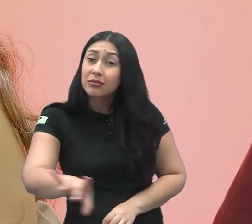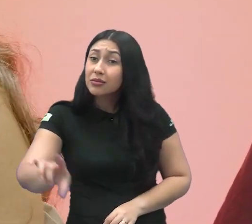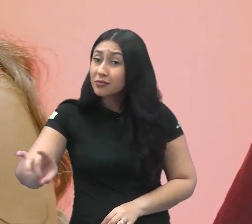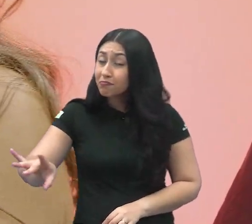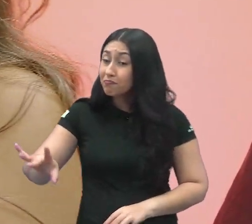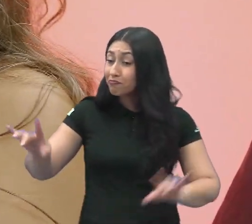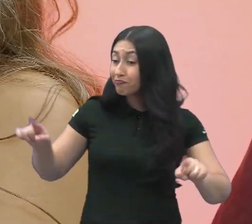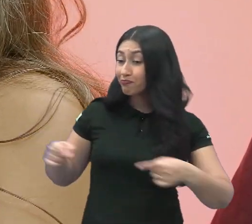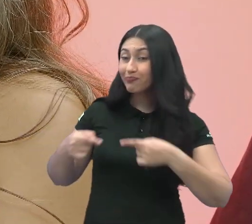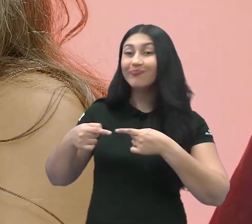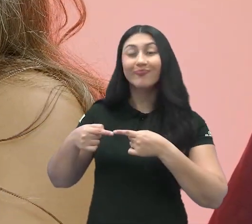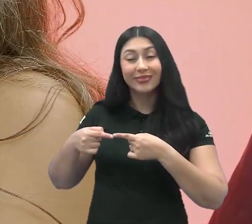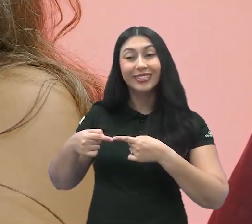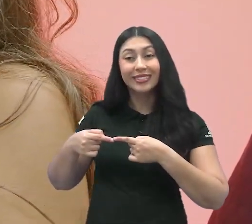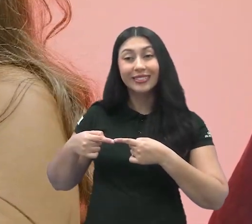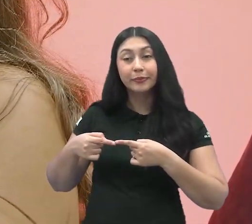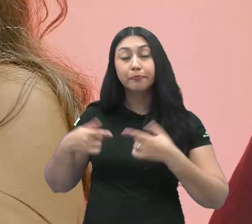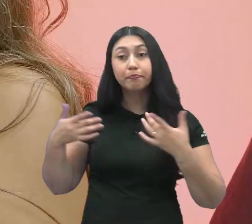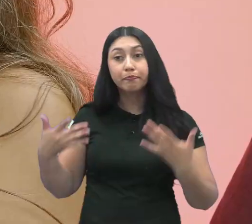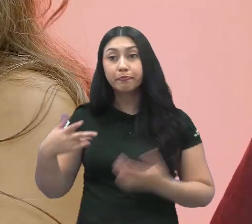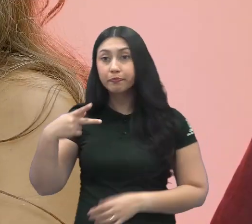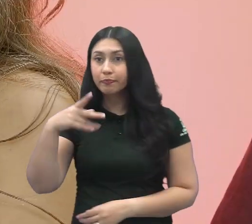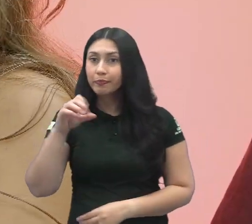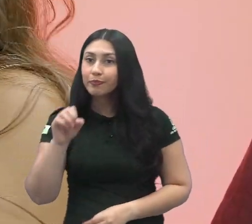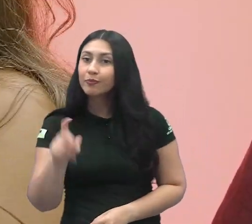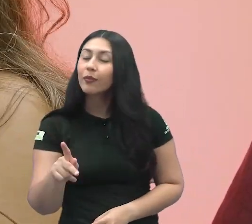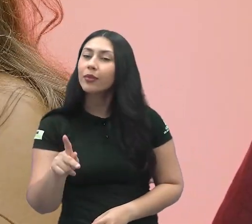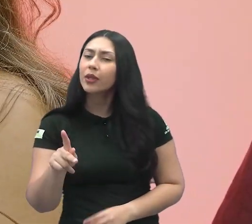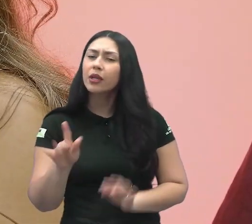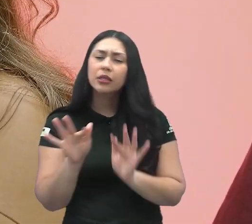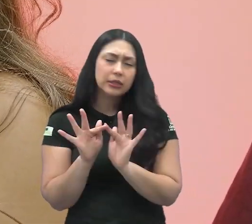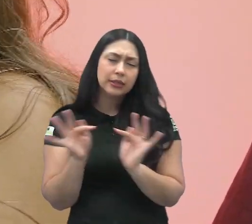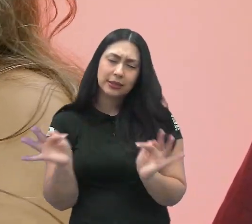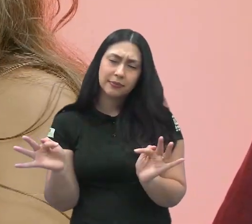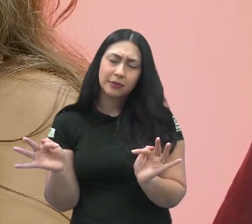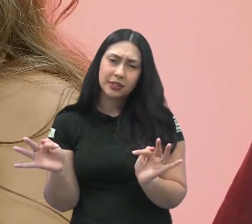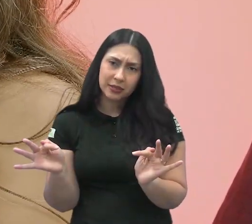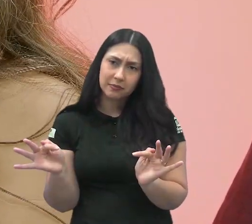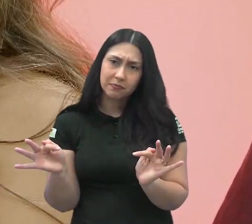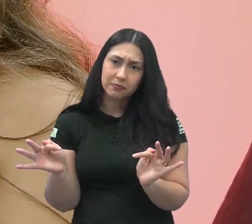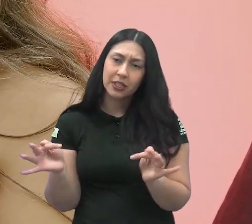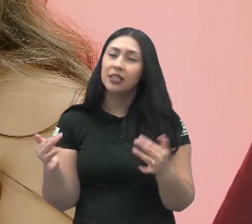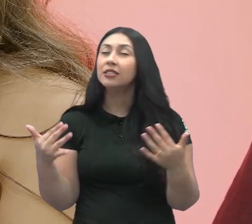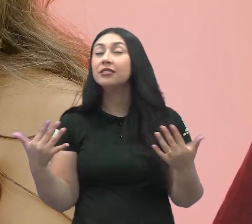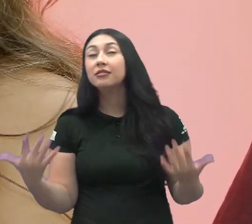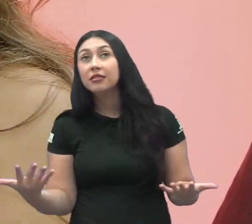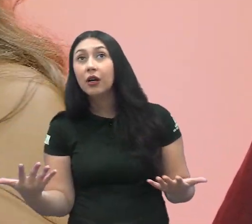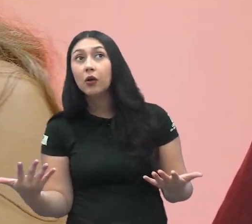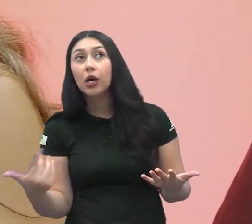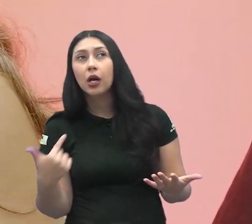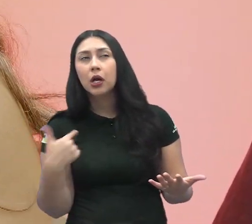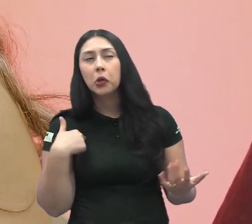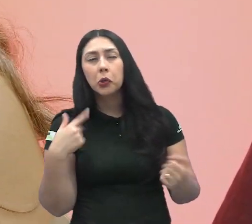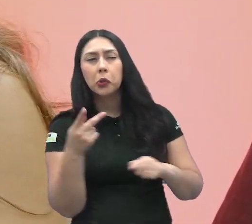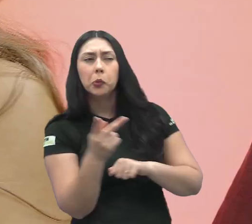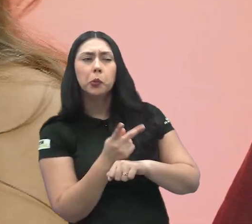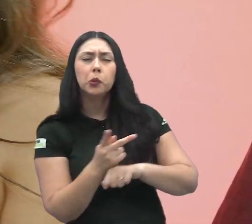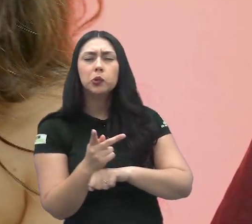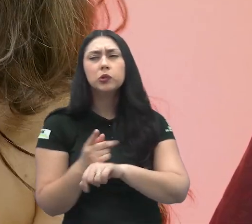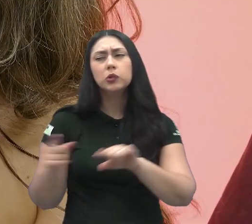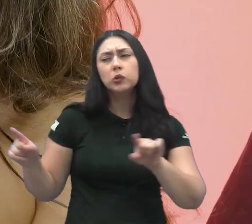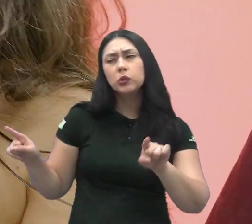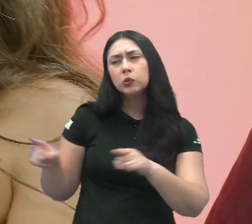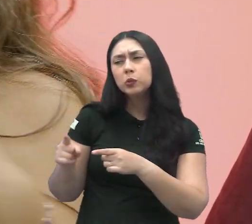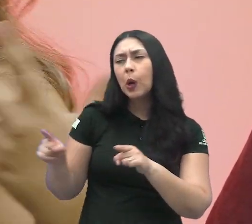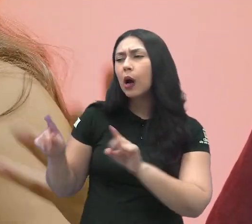pessoas se identifiquem. Então, e o pop, ele é mais singelo nos arranjos. Então, para dizer que eu busquei algumas outras referências falando